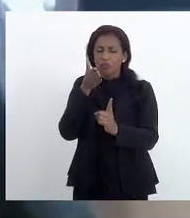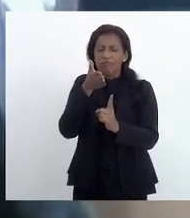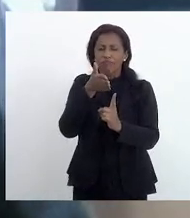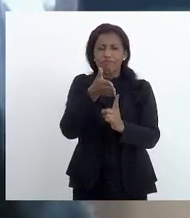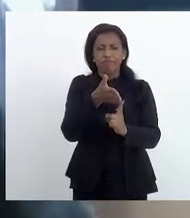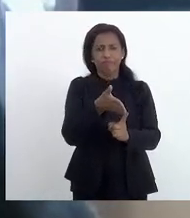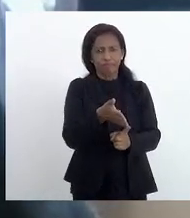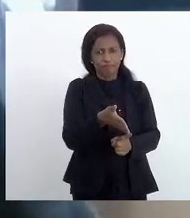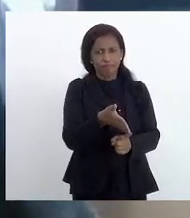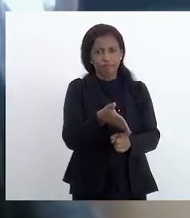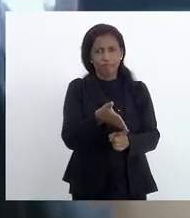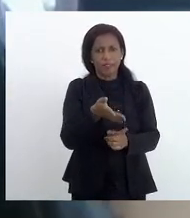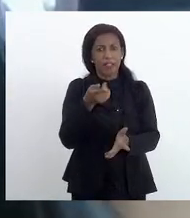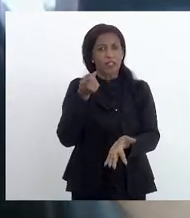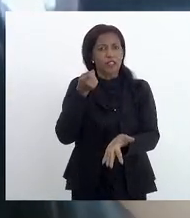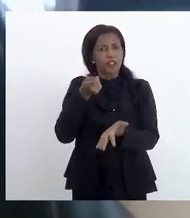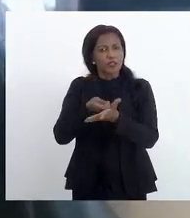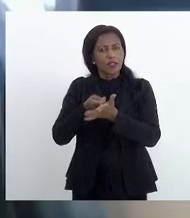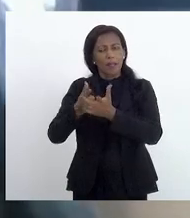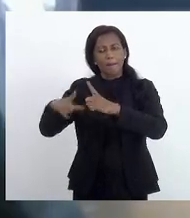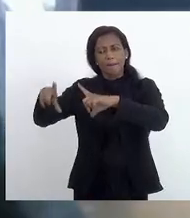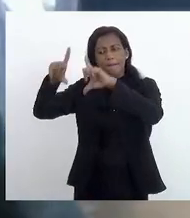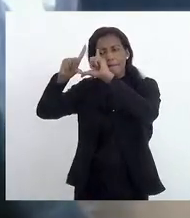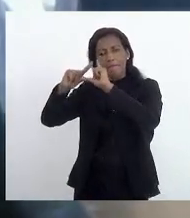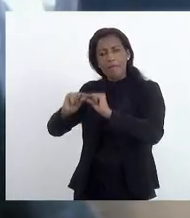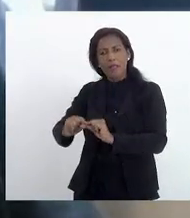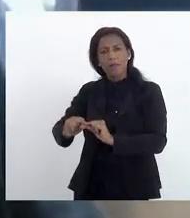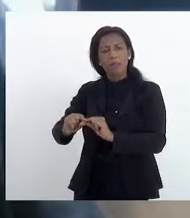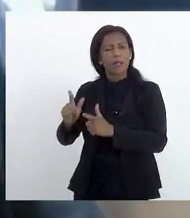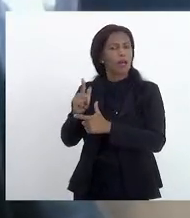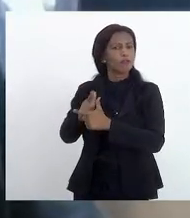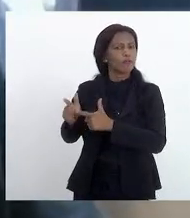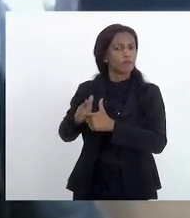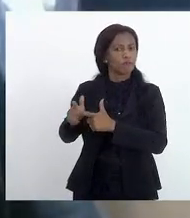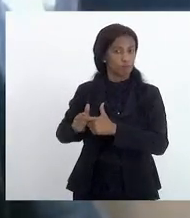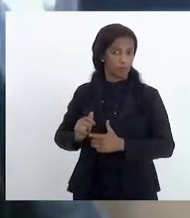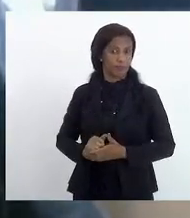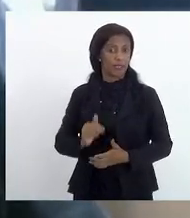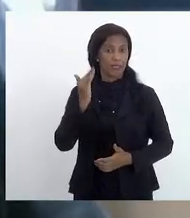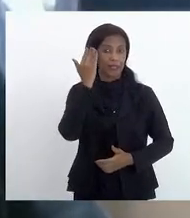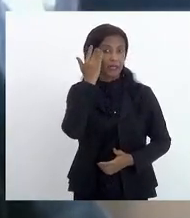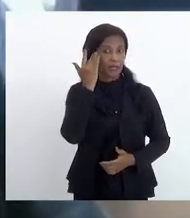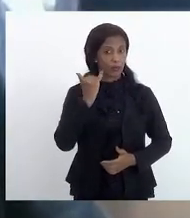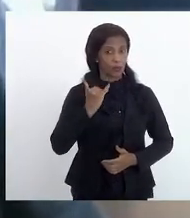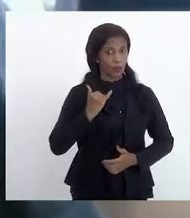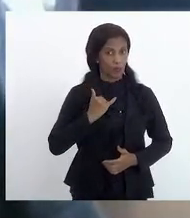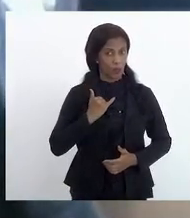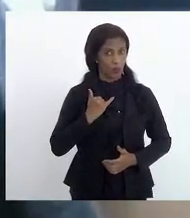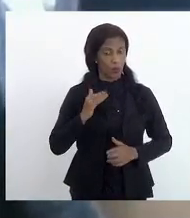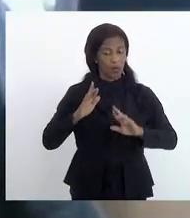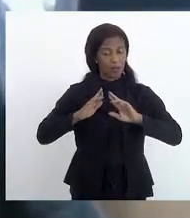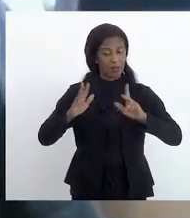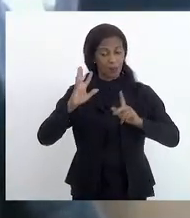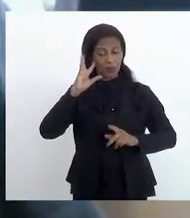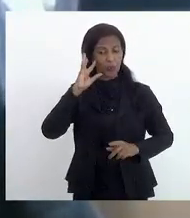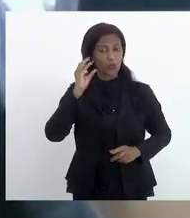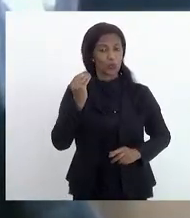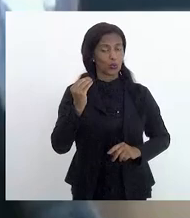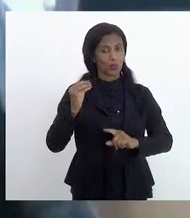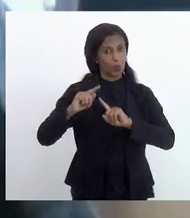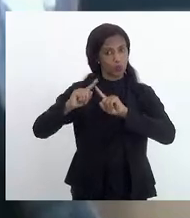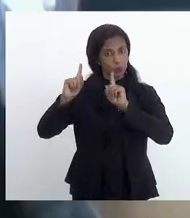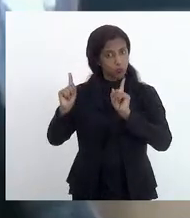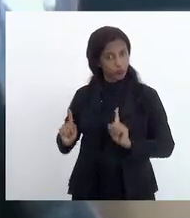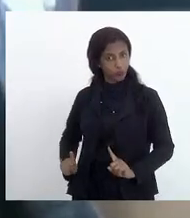atenuação, de tentar minimizar o sacrifício. Entendo eu que não é a redenção do